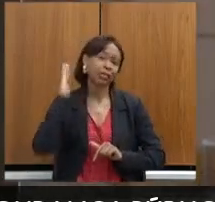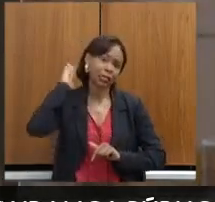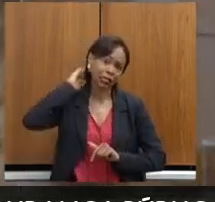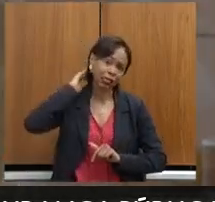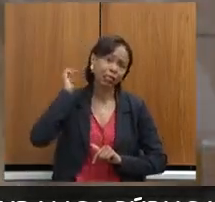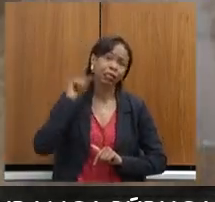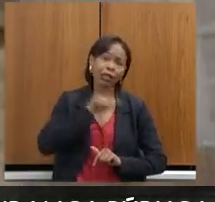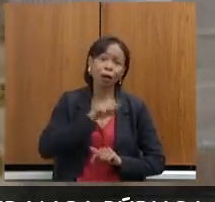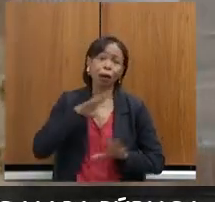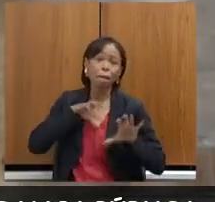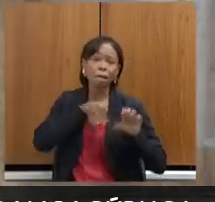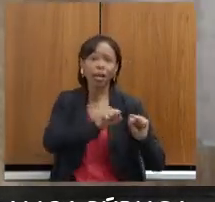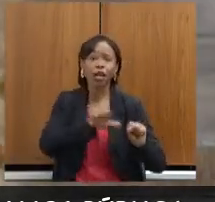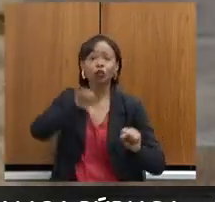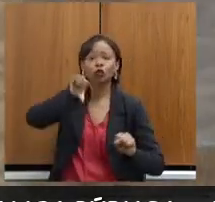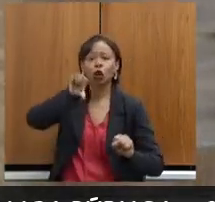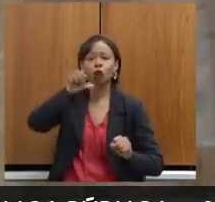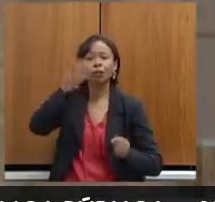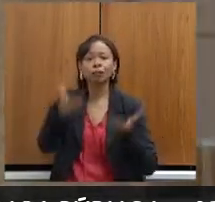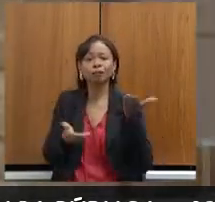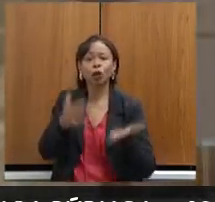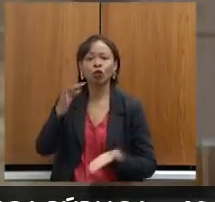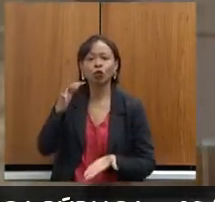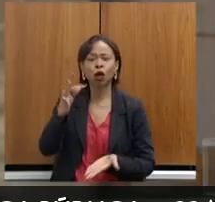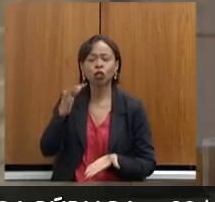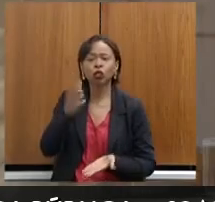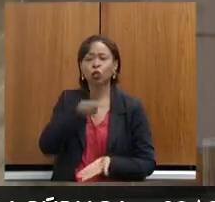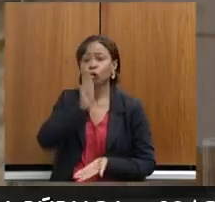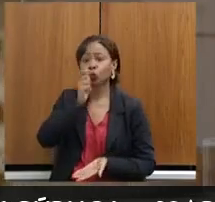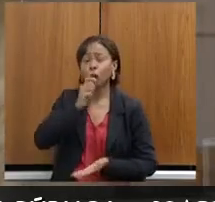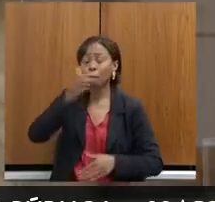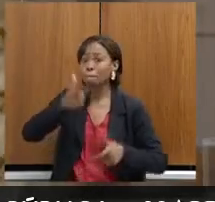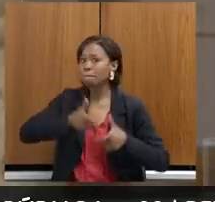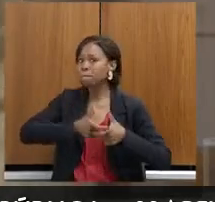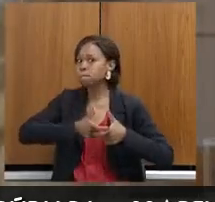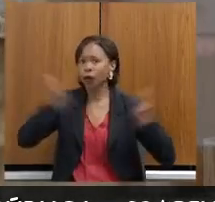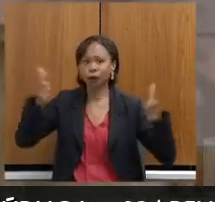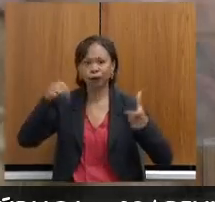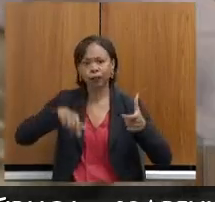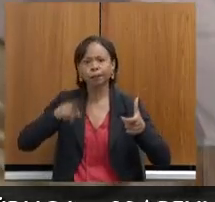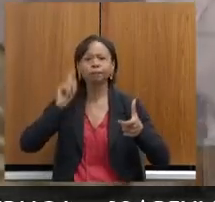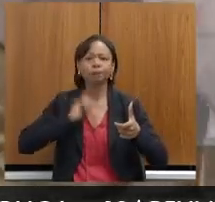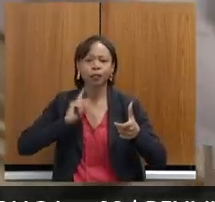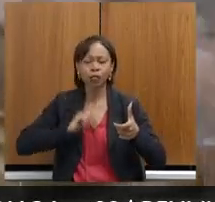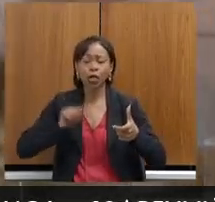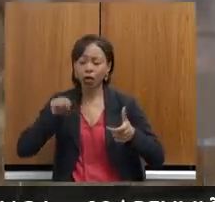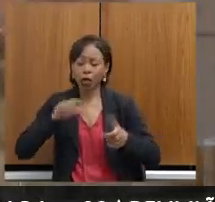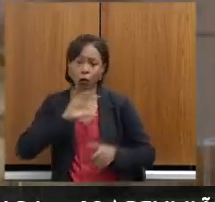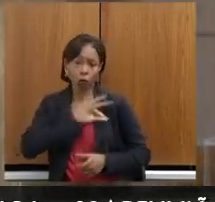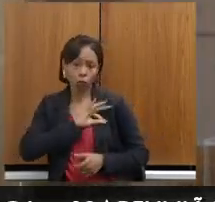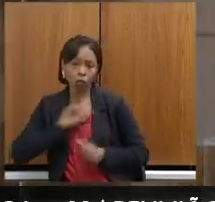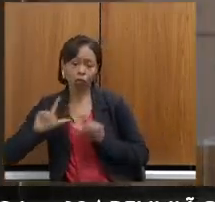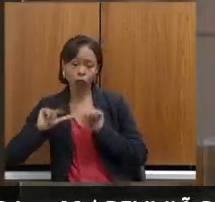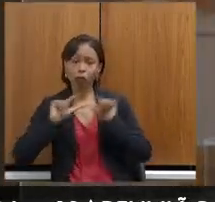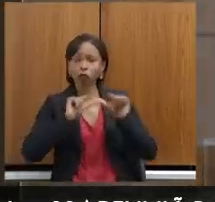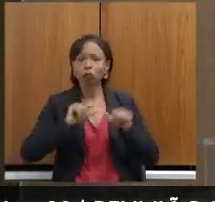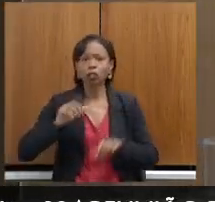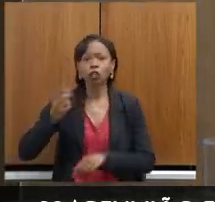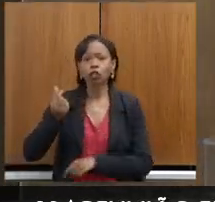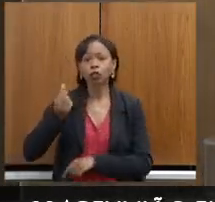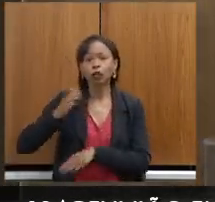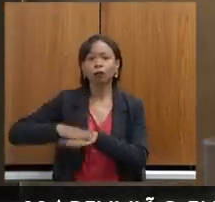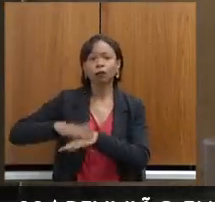toneladas de drogas que foi a maior apreensão do Estado de Minas Gerais Eles foram foram com recursos